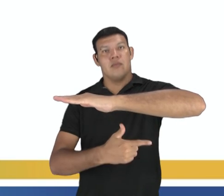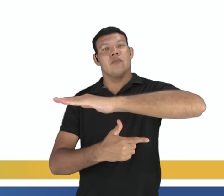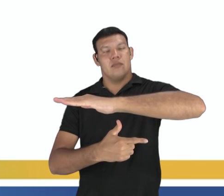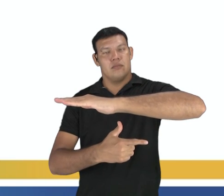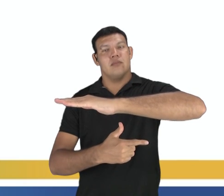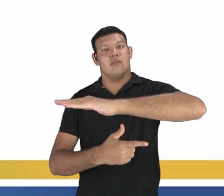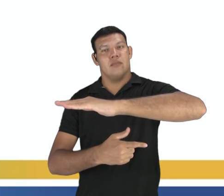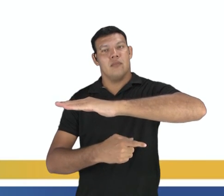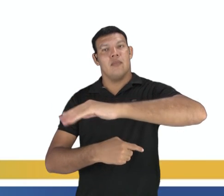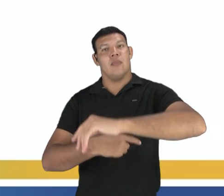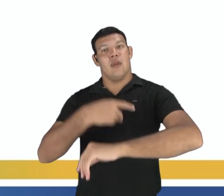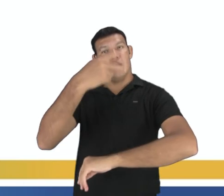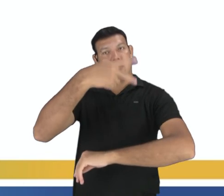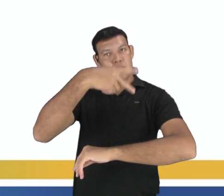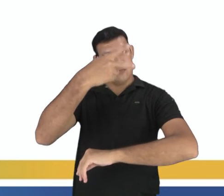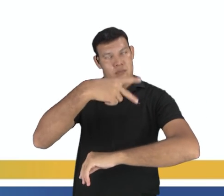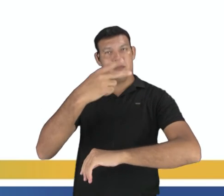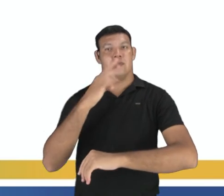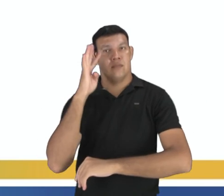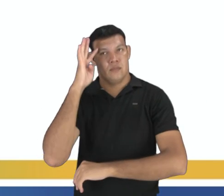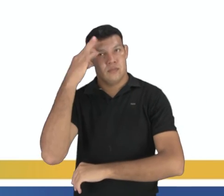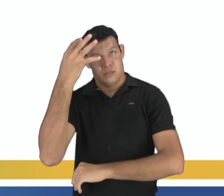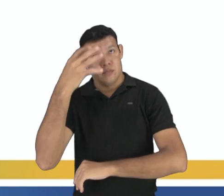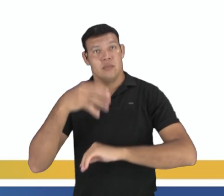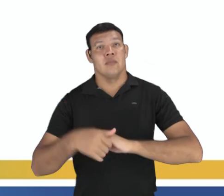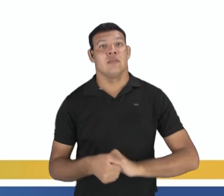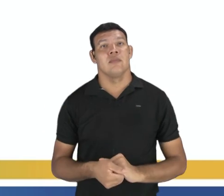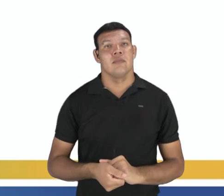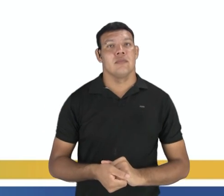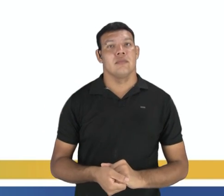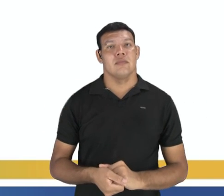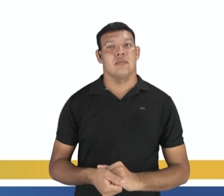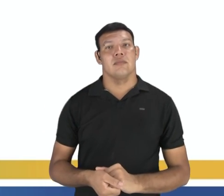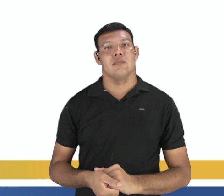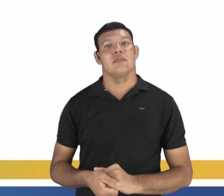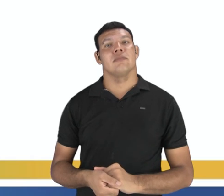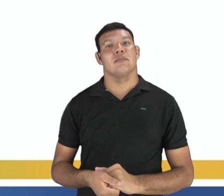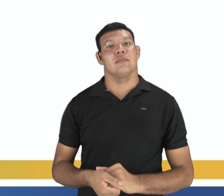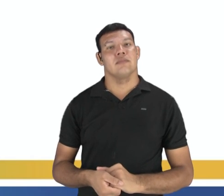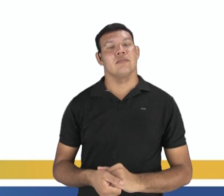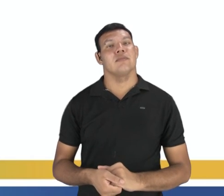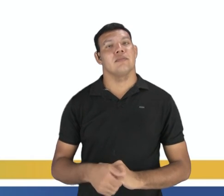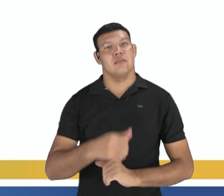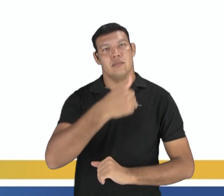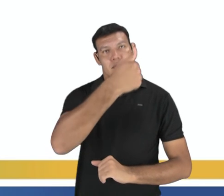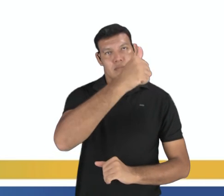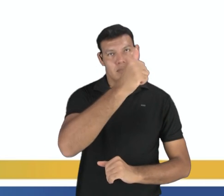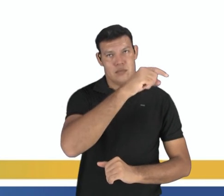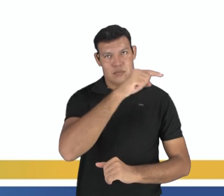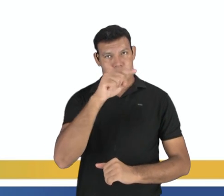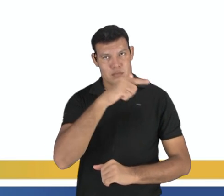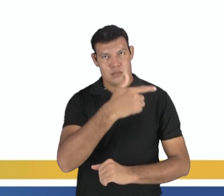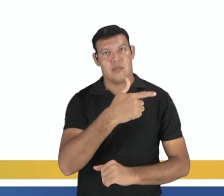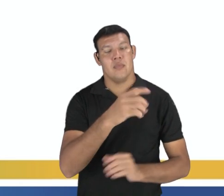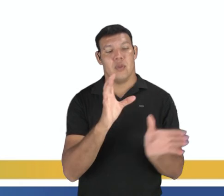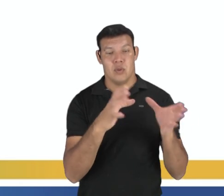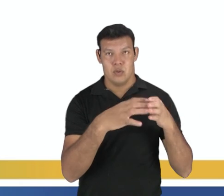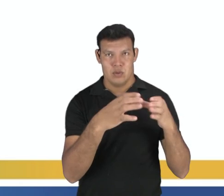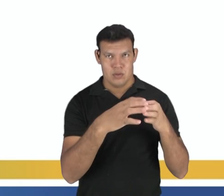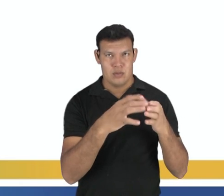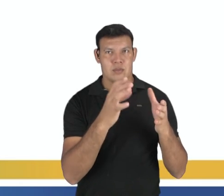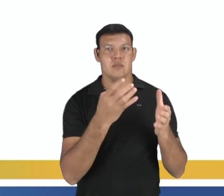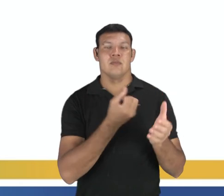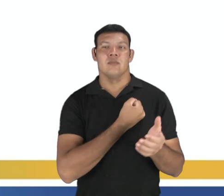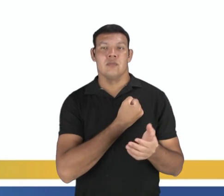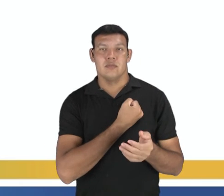duas soluções, certo? Então, nesse caso, a partir do 11,5, nós vamos ter um conjunto